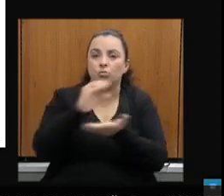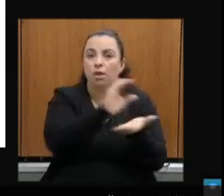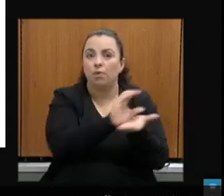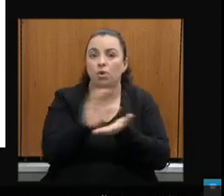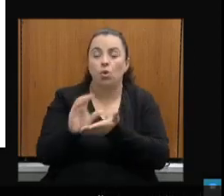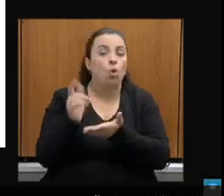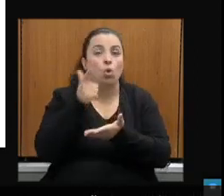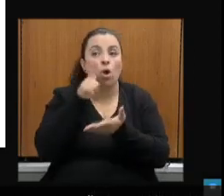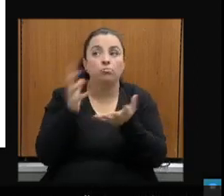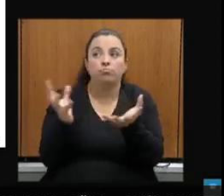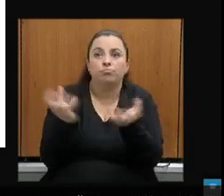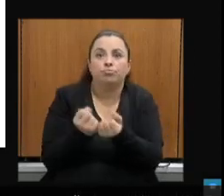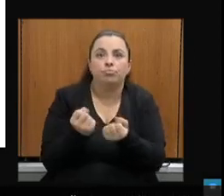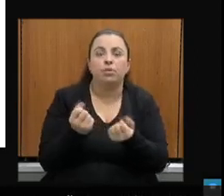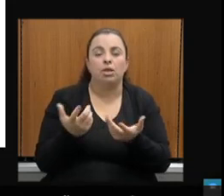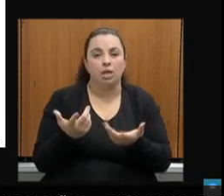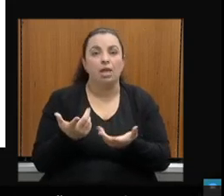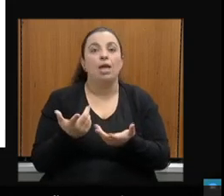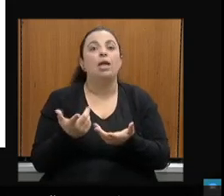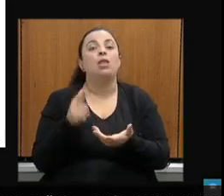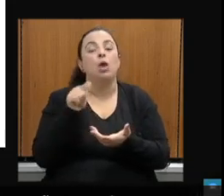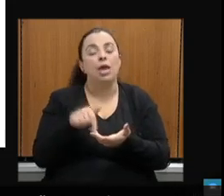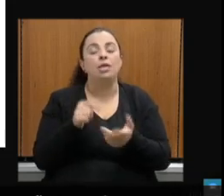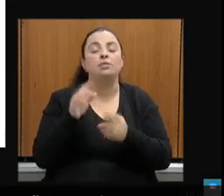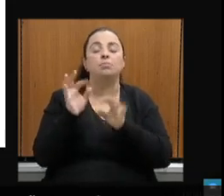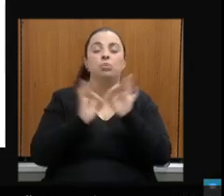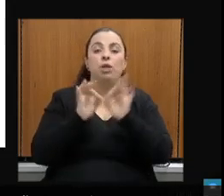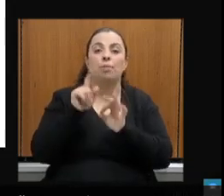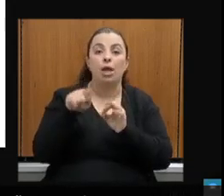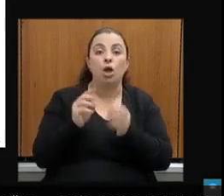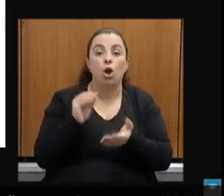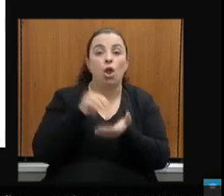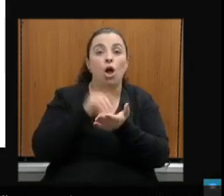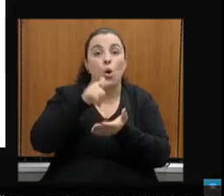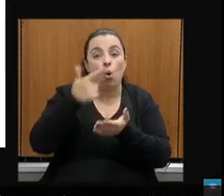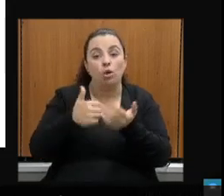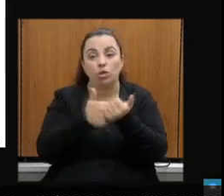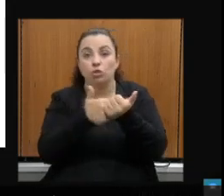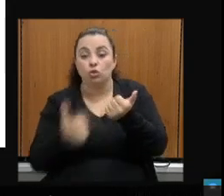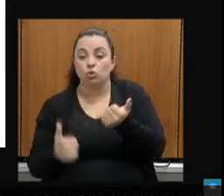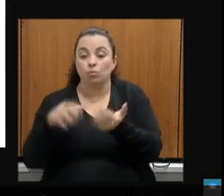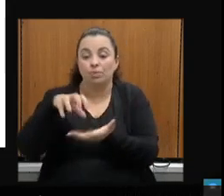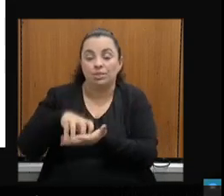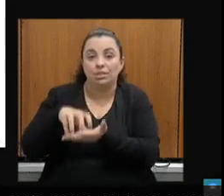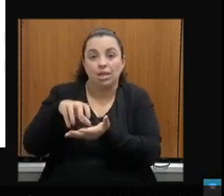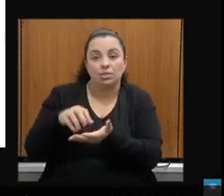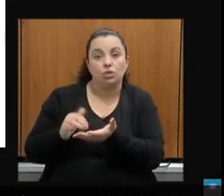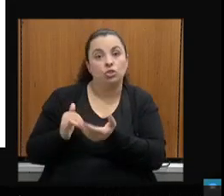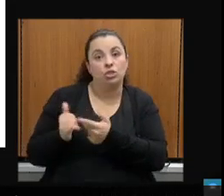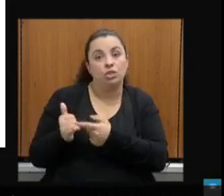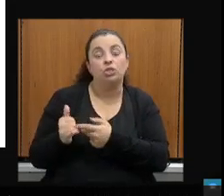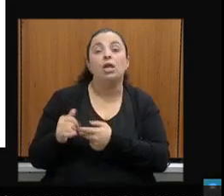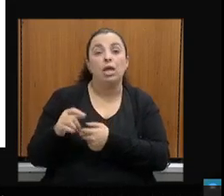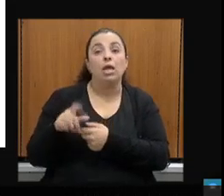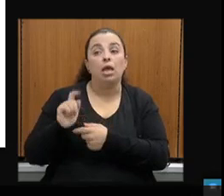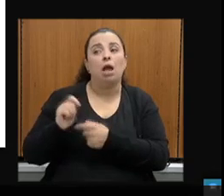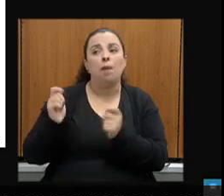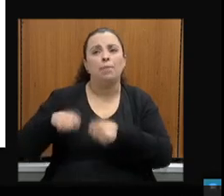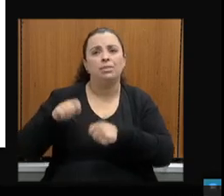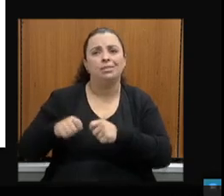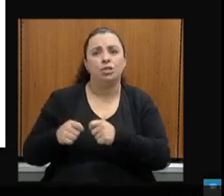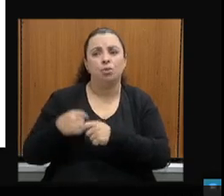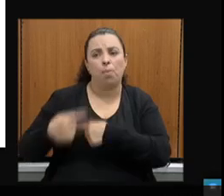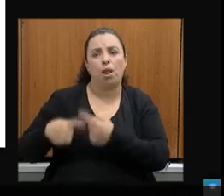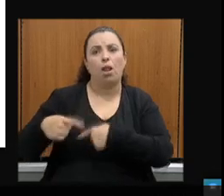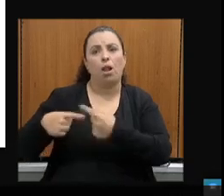é o programa de indução porque a gente coloca a subestação a gente passa a ter capacidade de gerar carga porque a gente tem